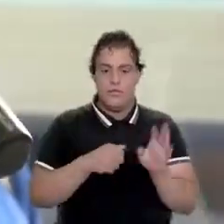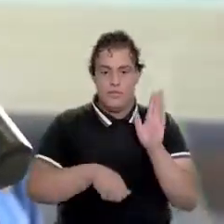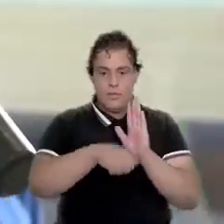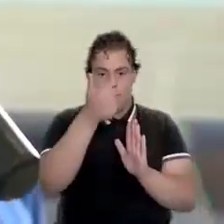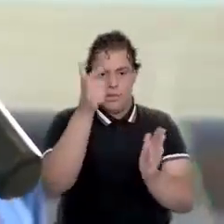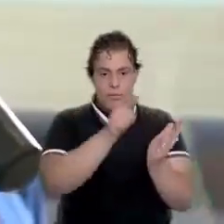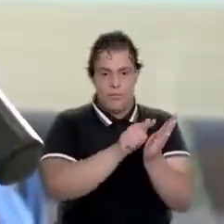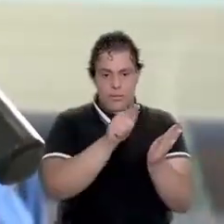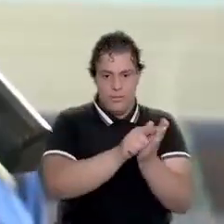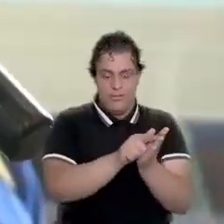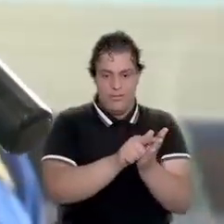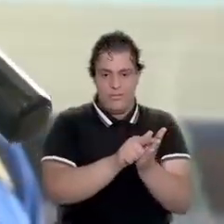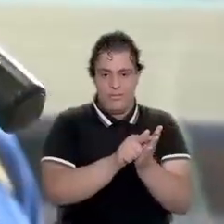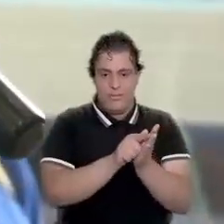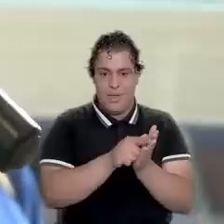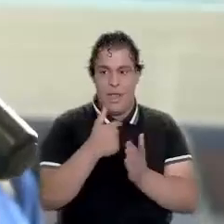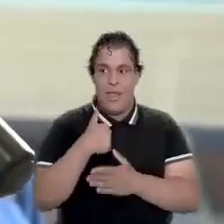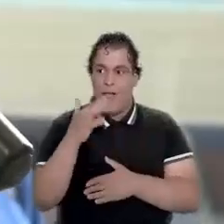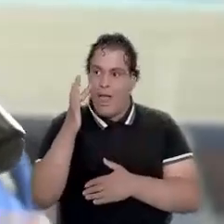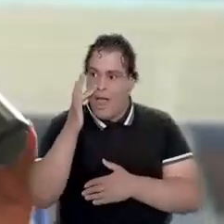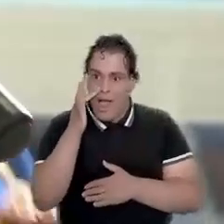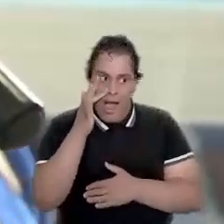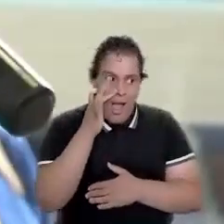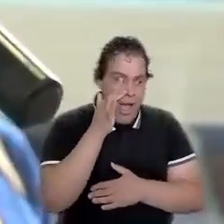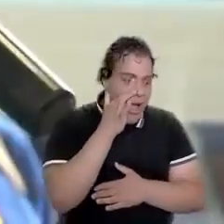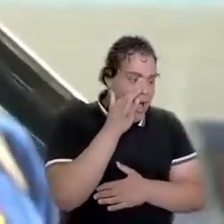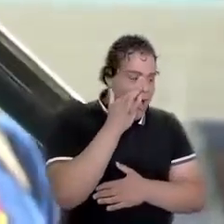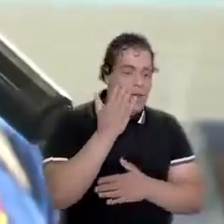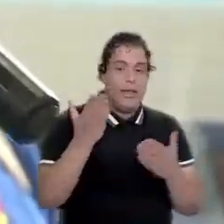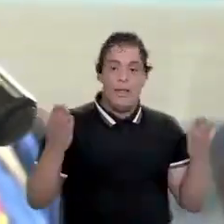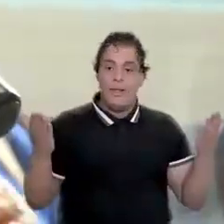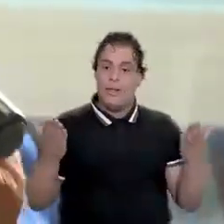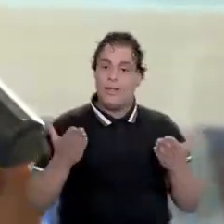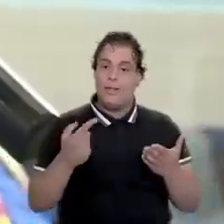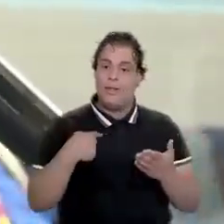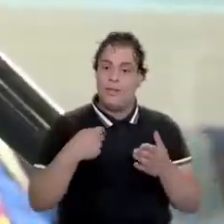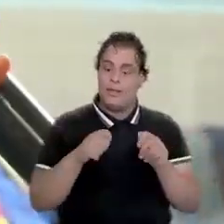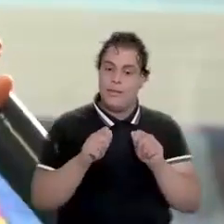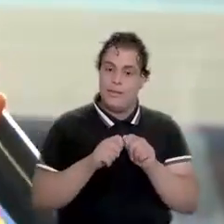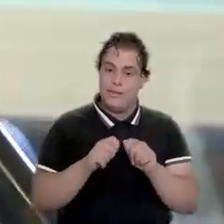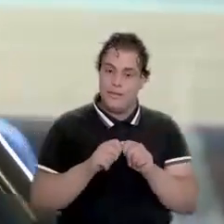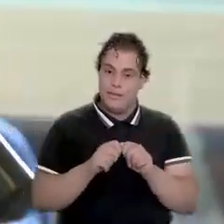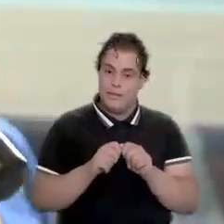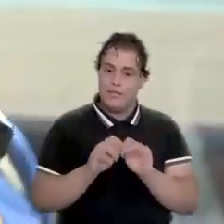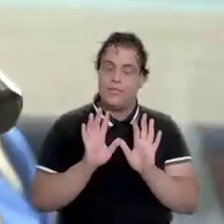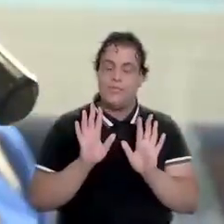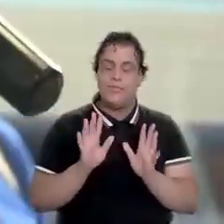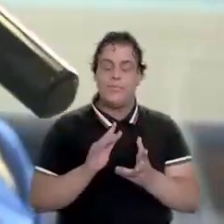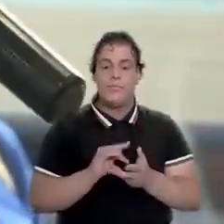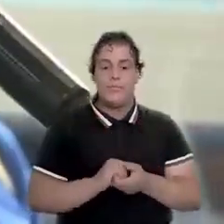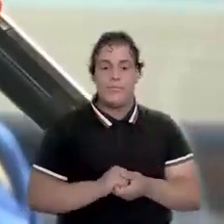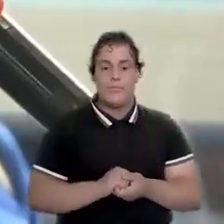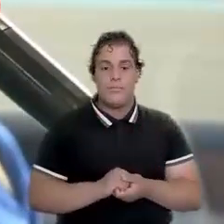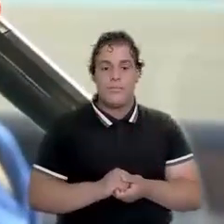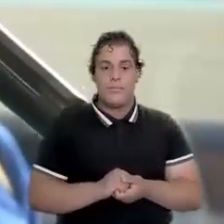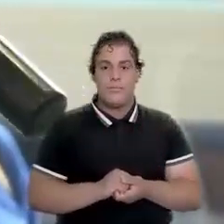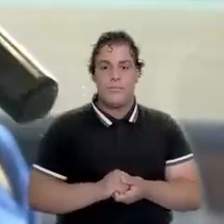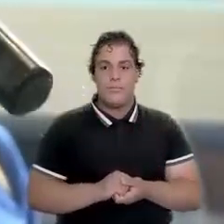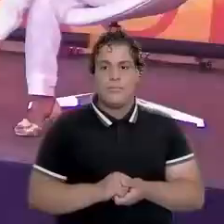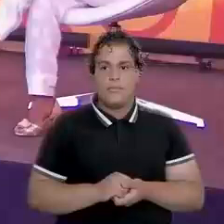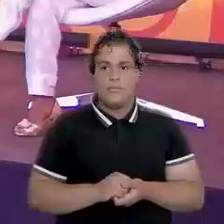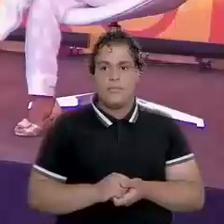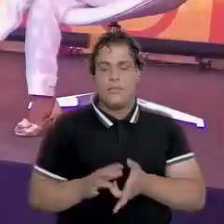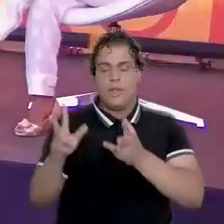de aldravia, eu fiquei encantada. Então, eu fiz uma aldravia assim. Dormi